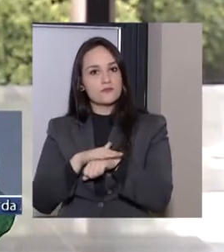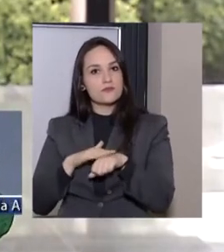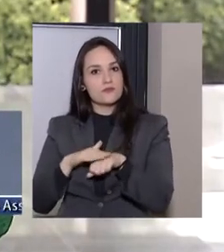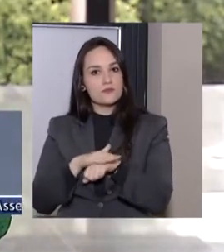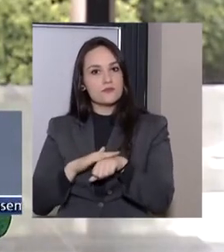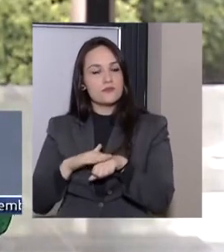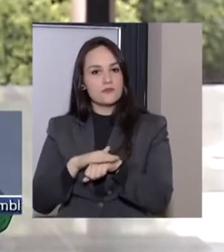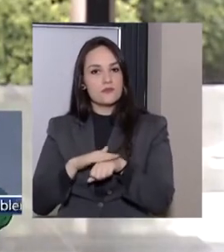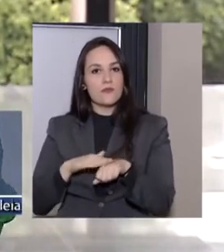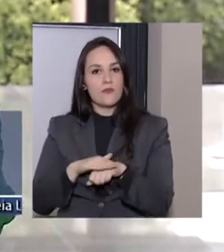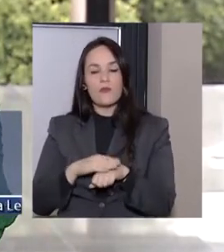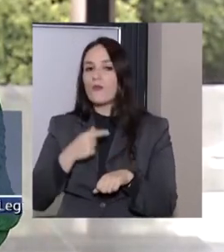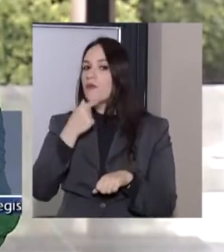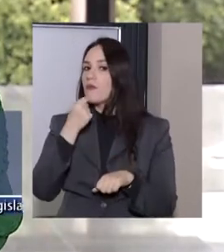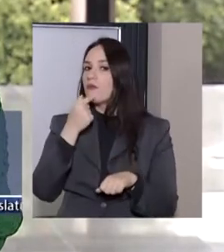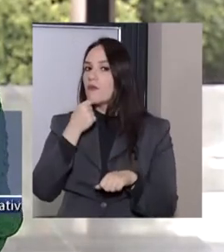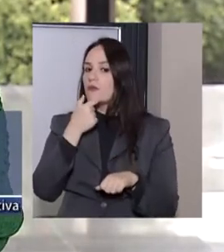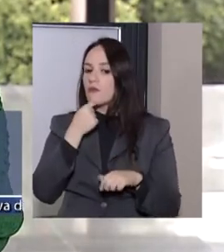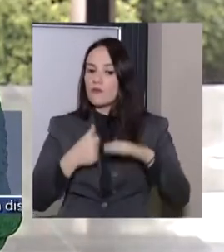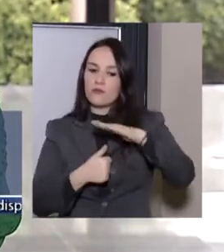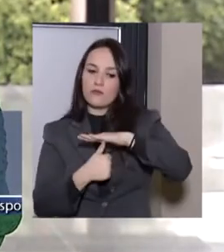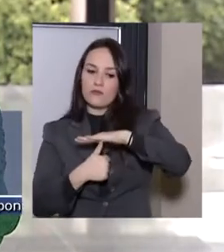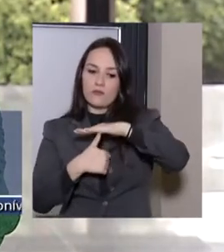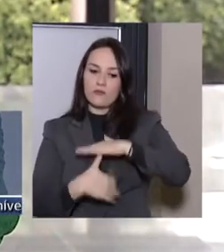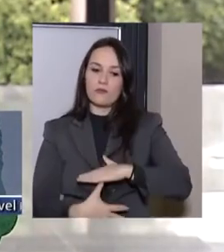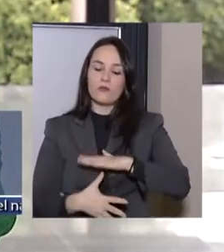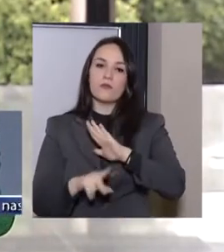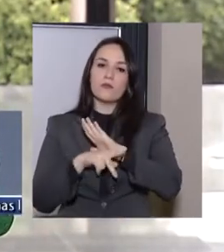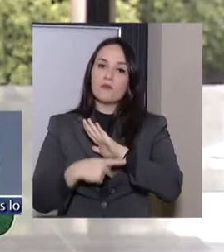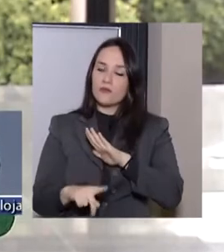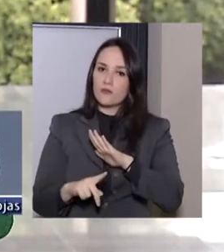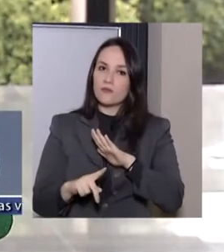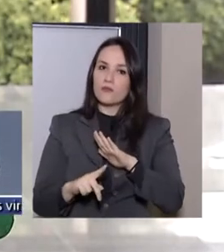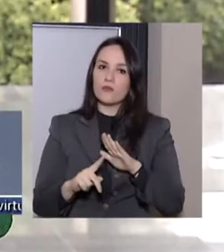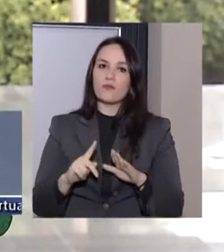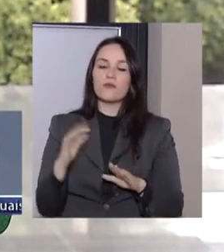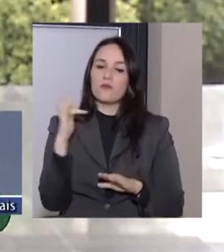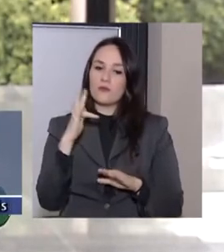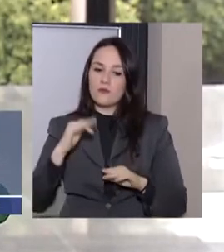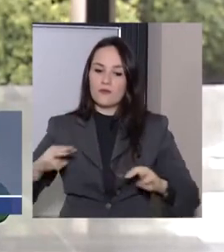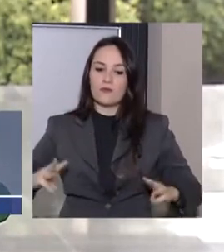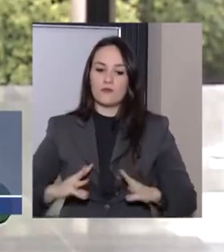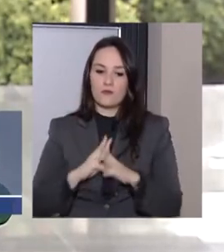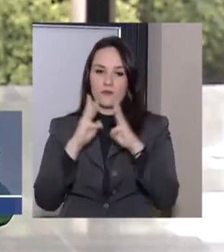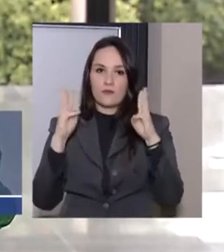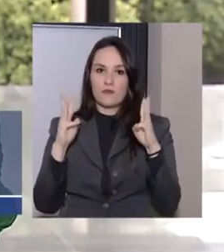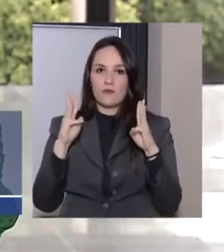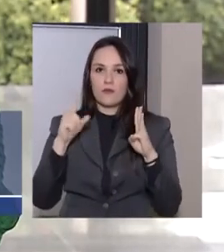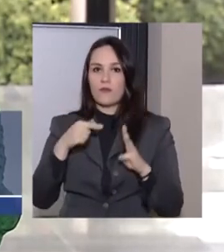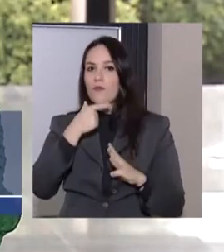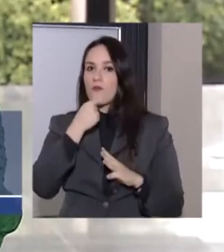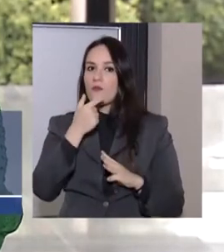o reitor, né, da Universidade Uniderp, Anhanguera Uniderp, o professor